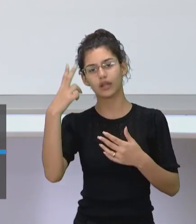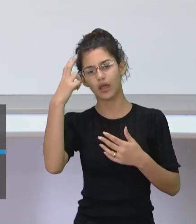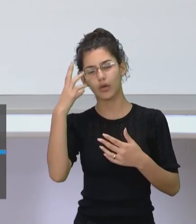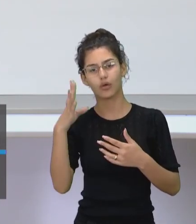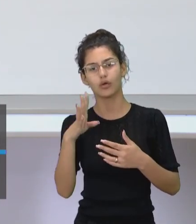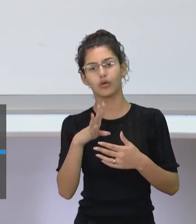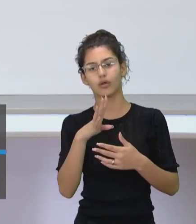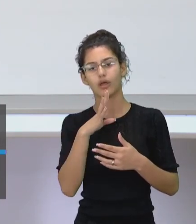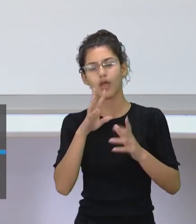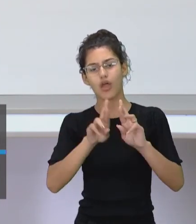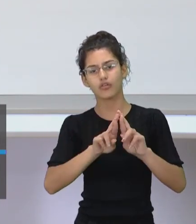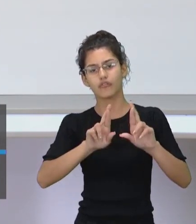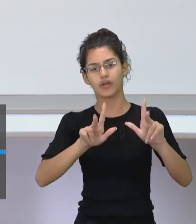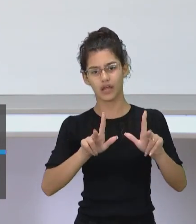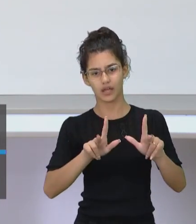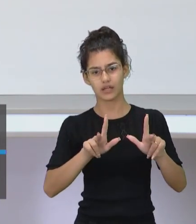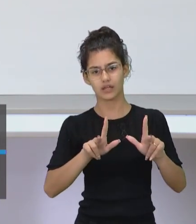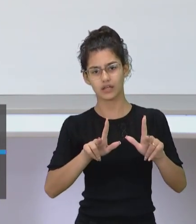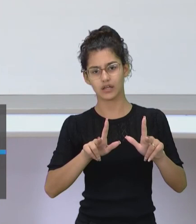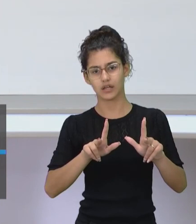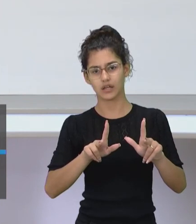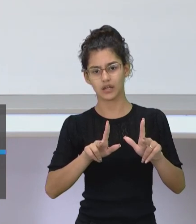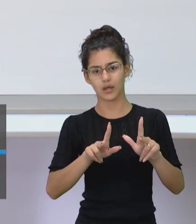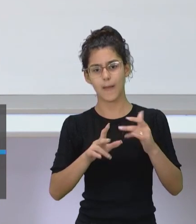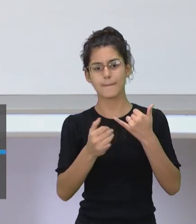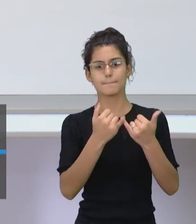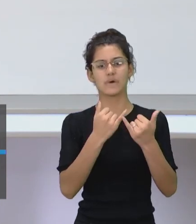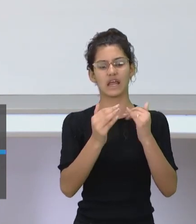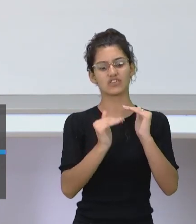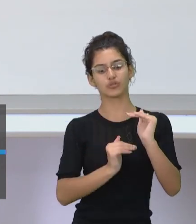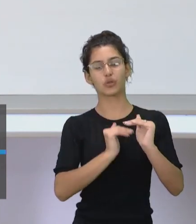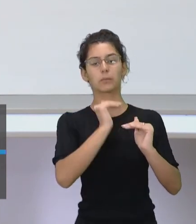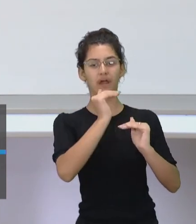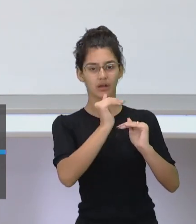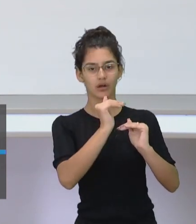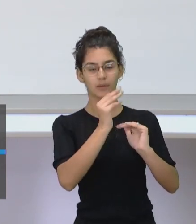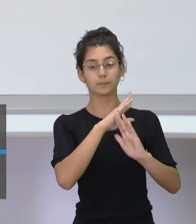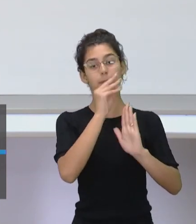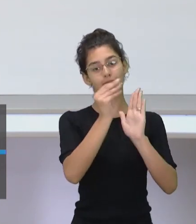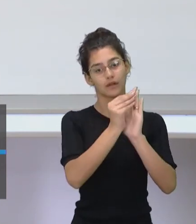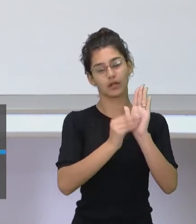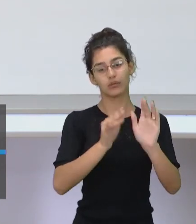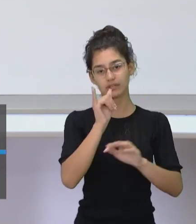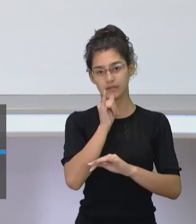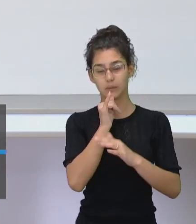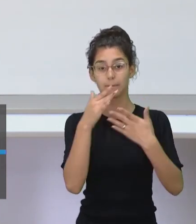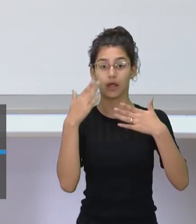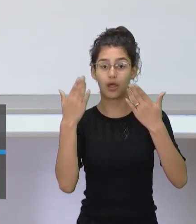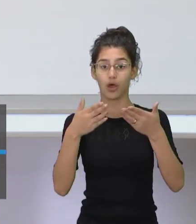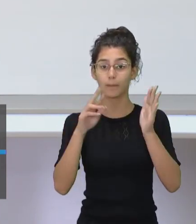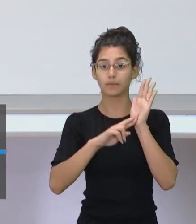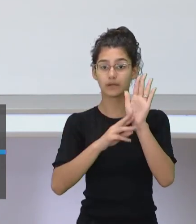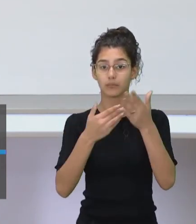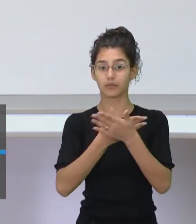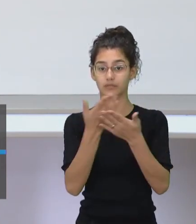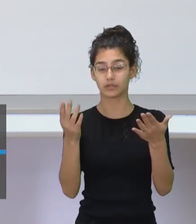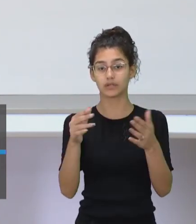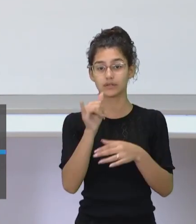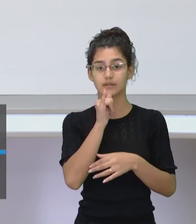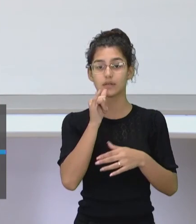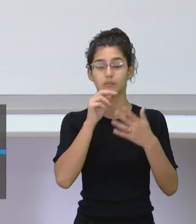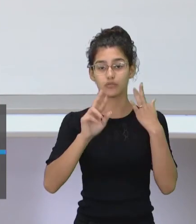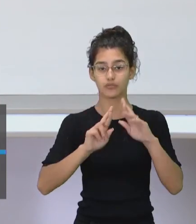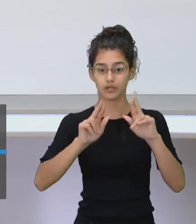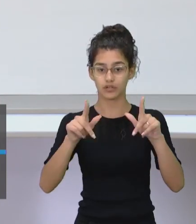de indiferença, como se essa cultura fosse inferior. E aí eu coloquei esses exemplos. Agora eu vou mostrar para vocês outros